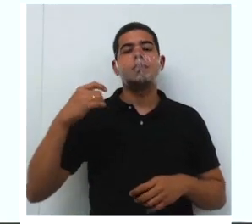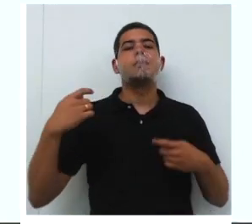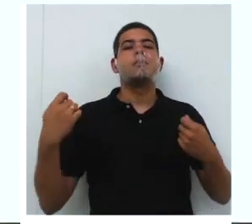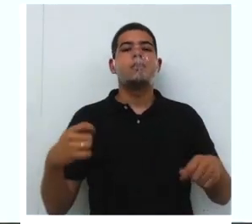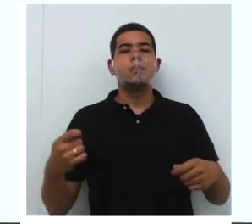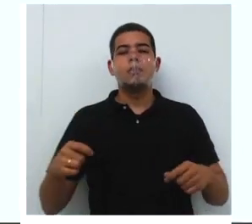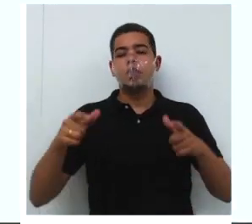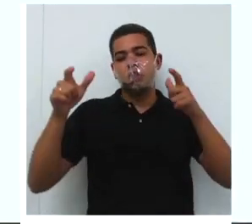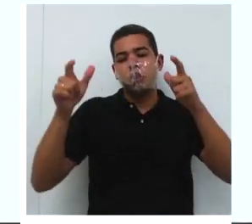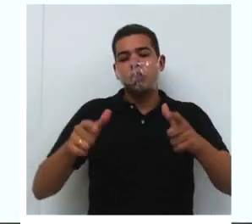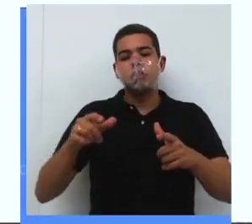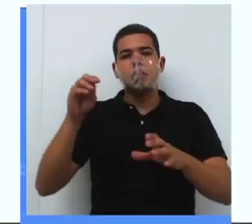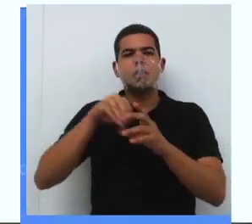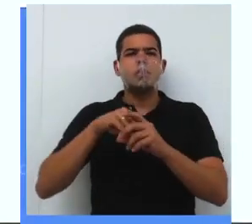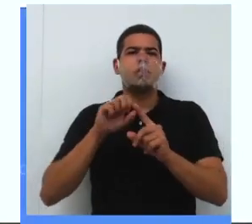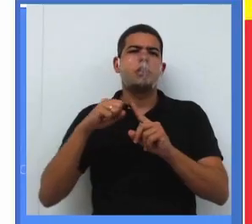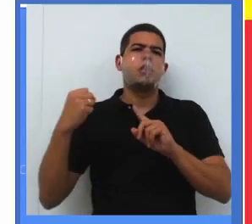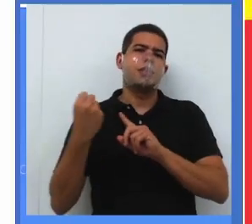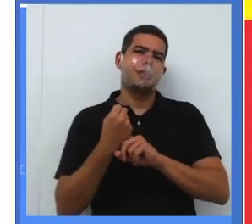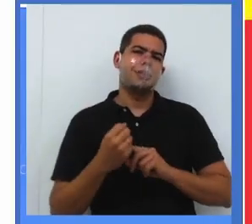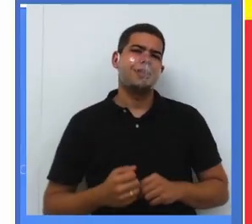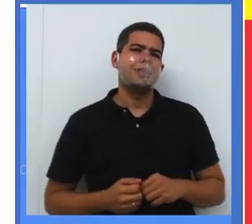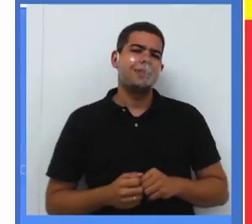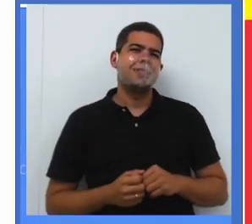na sociedade. Vejam